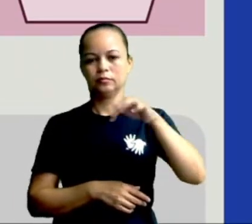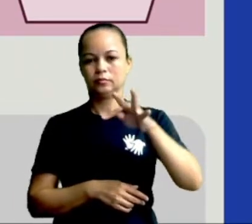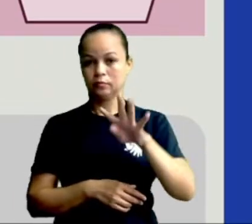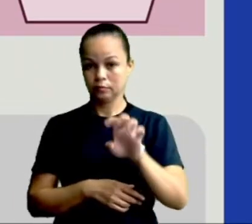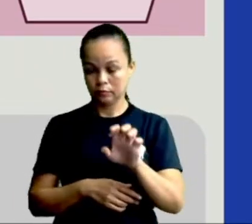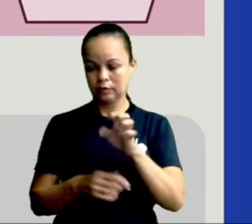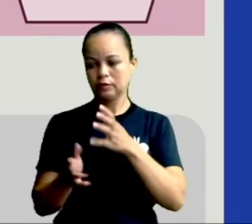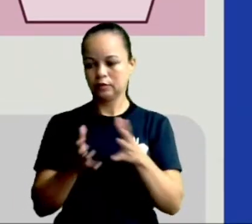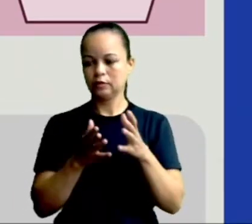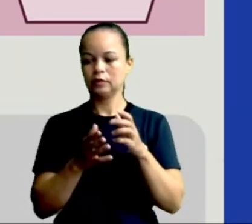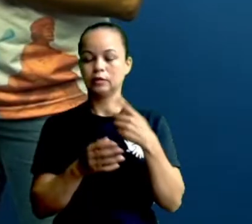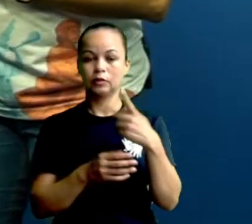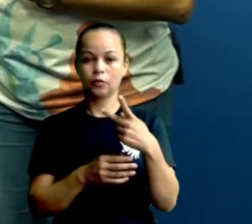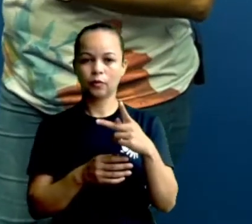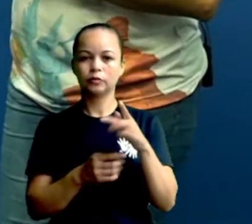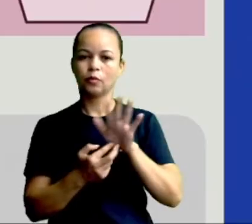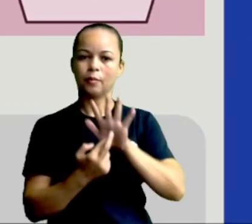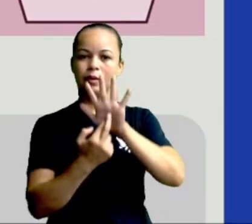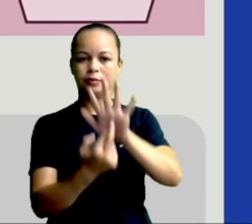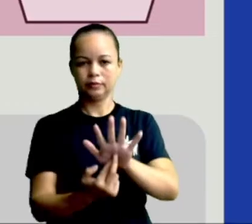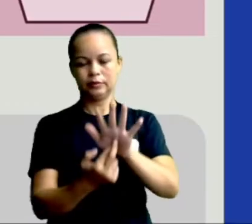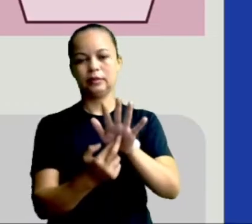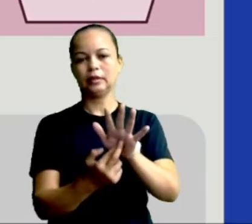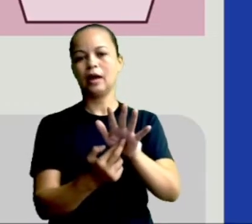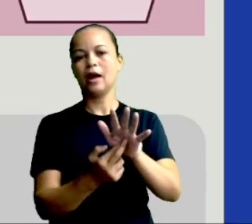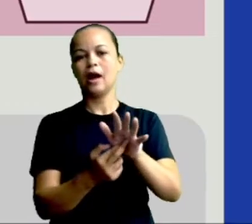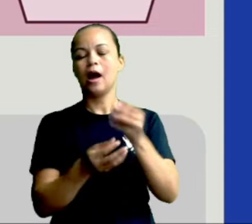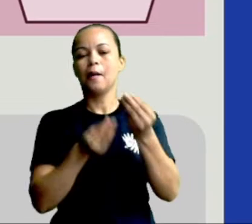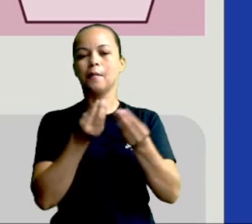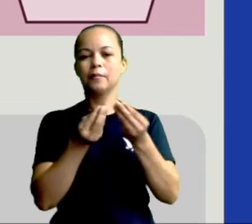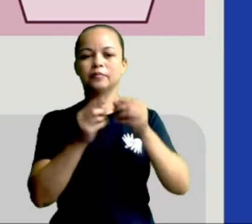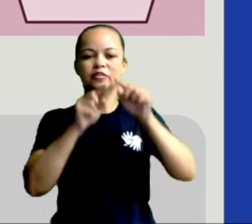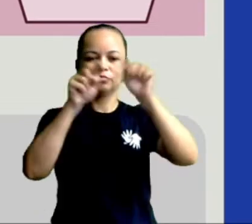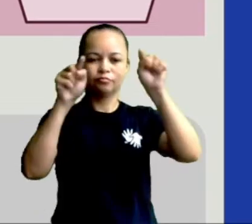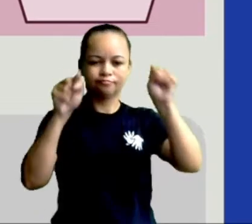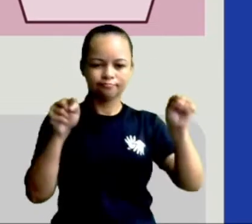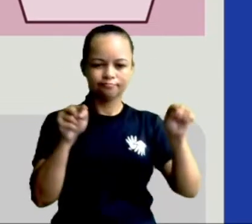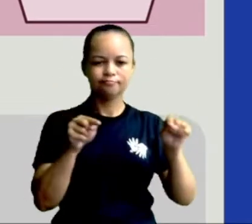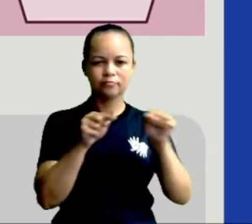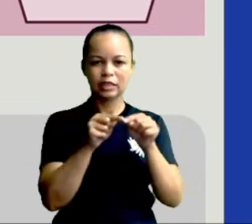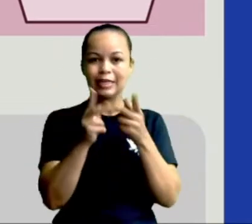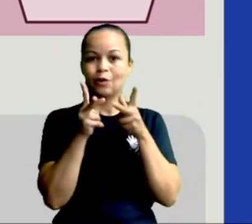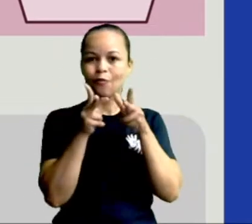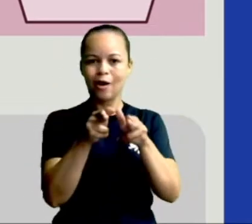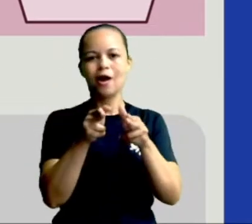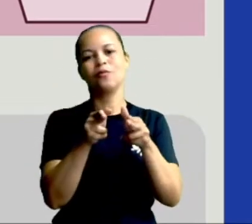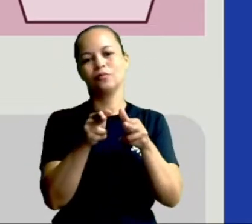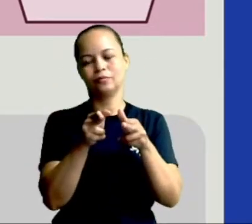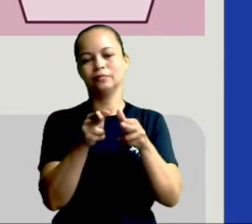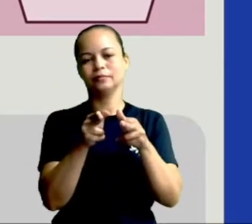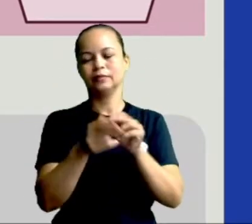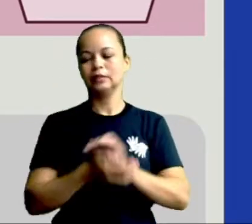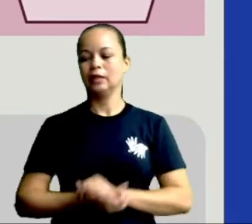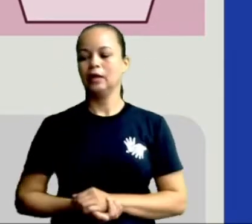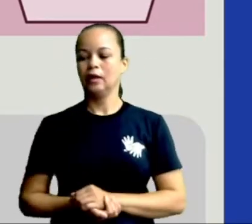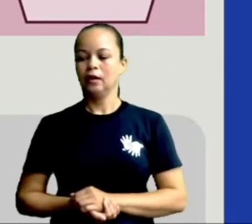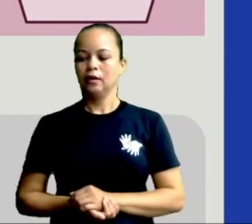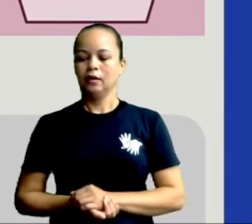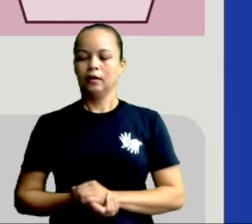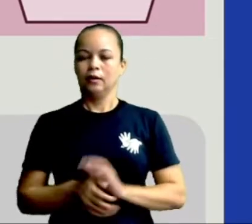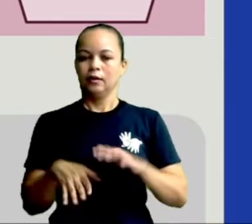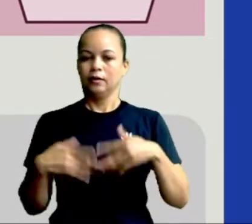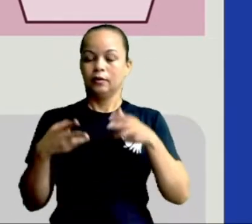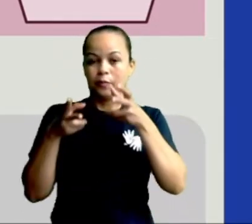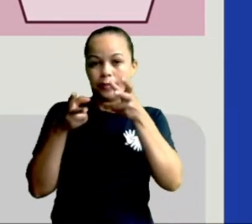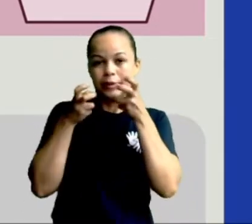as figuras são congruentes quando apresentam a mesma forma e o mesmo tamanho. Então, aí a gente percebe que nas